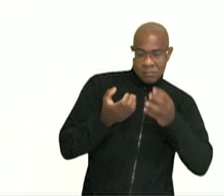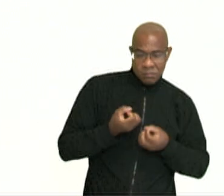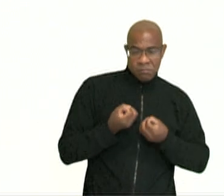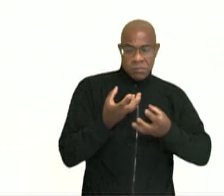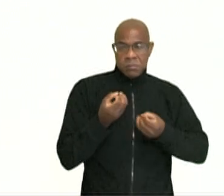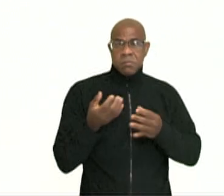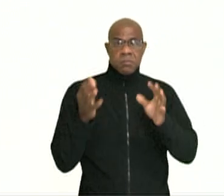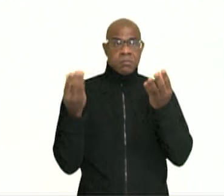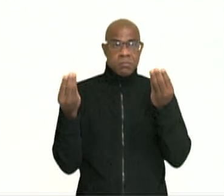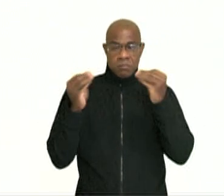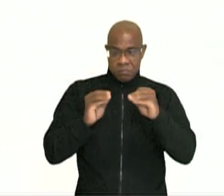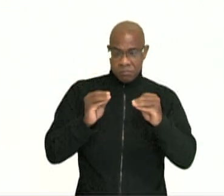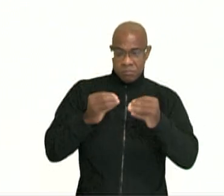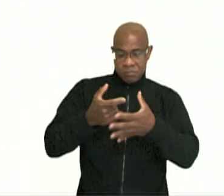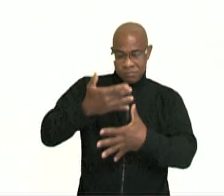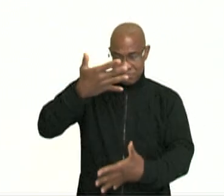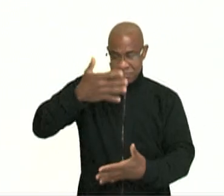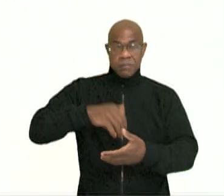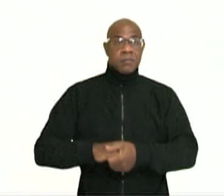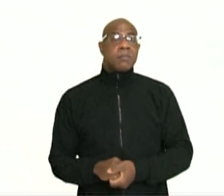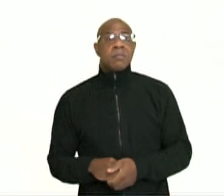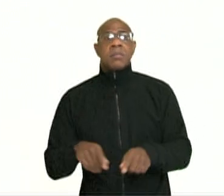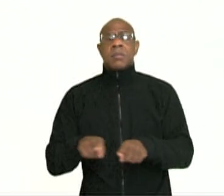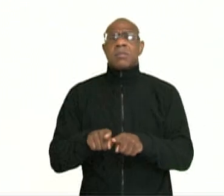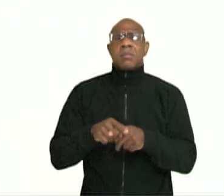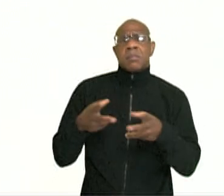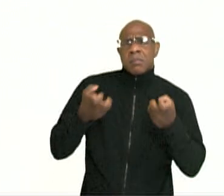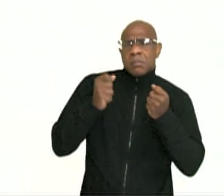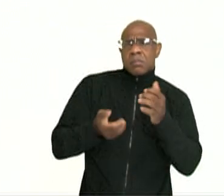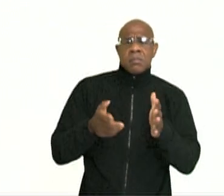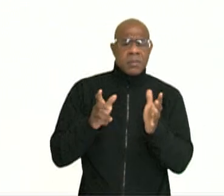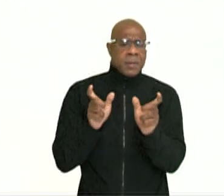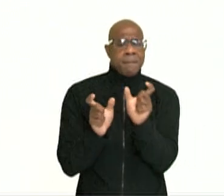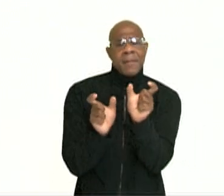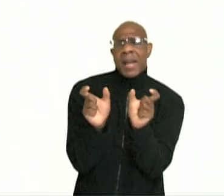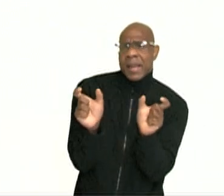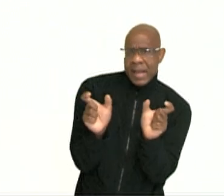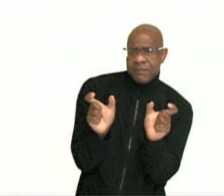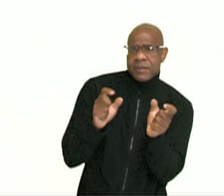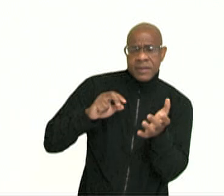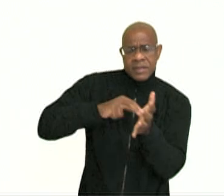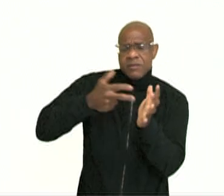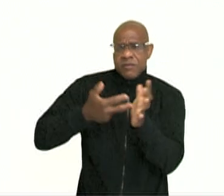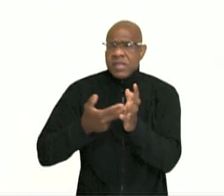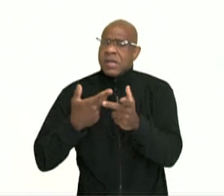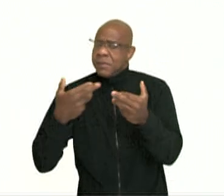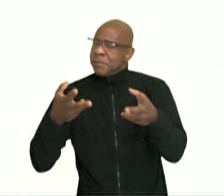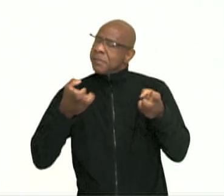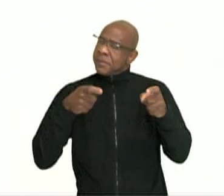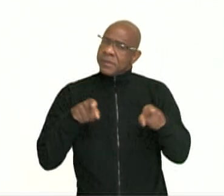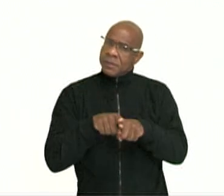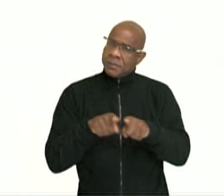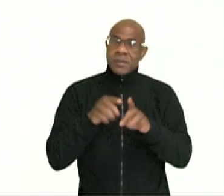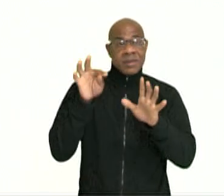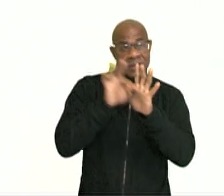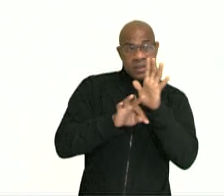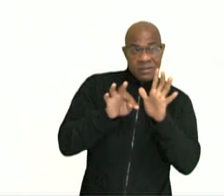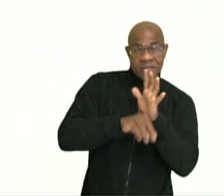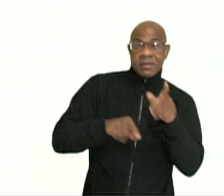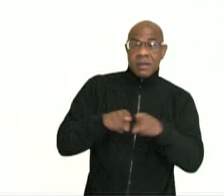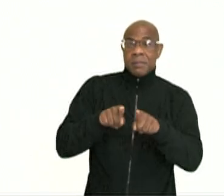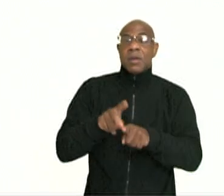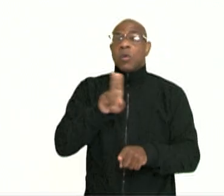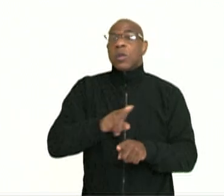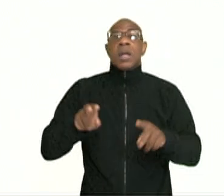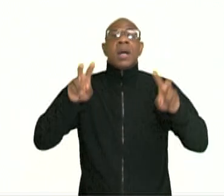sociais. Analisamos o sentido de palavras e efeito das aspas em um texto. Você viu que as aspas